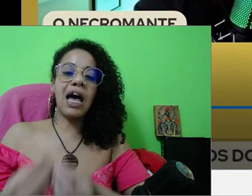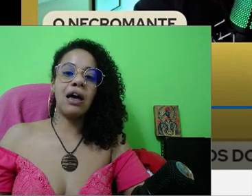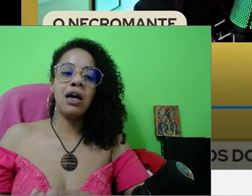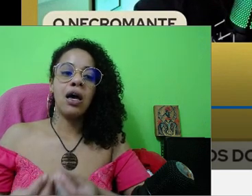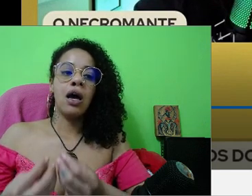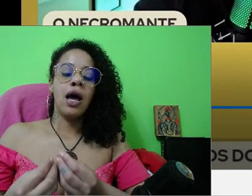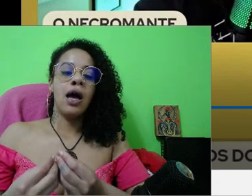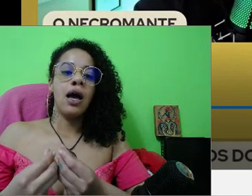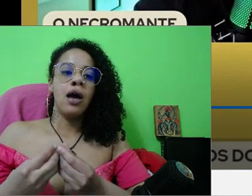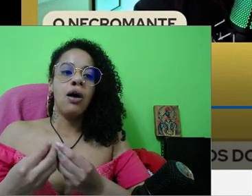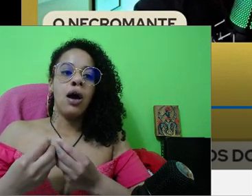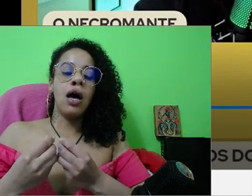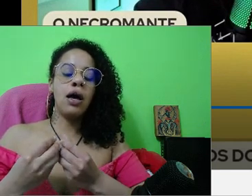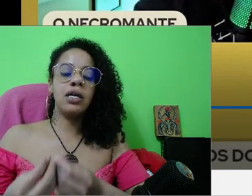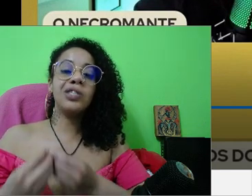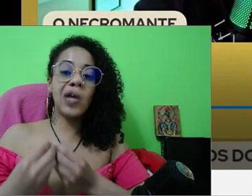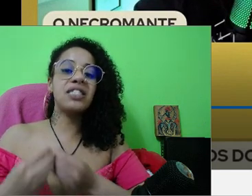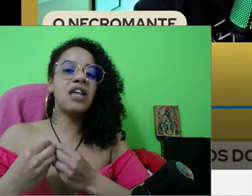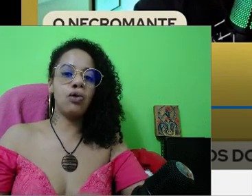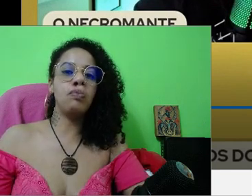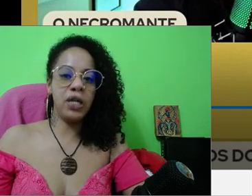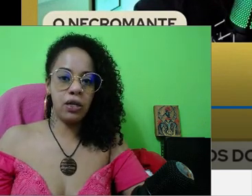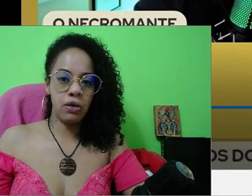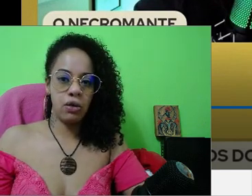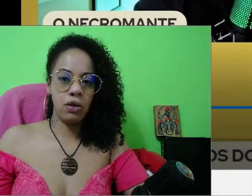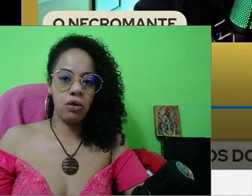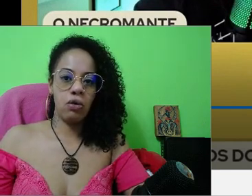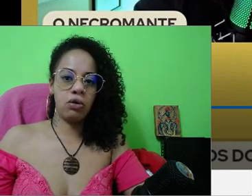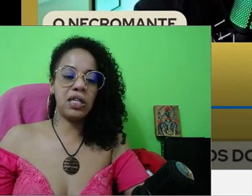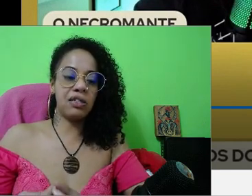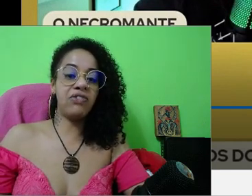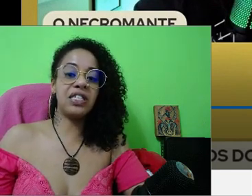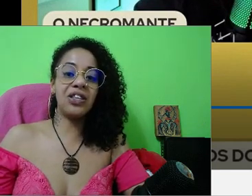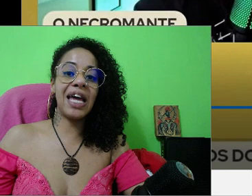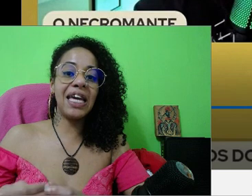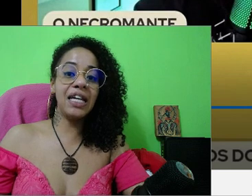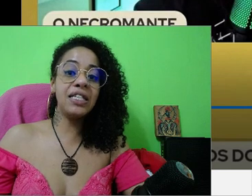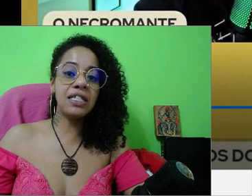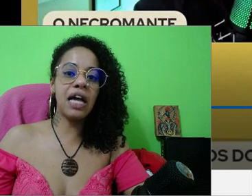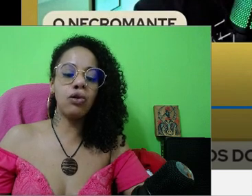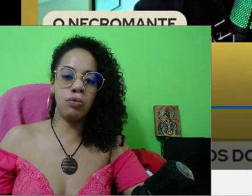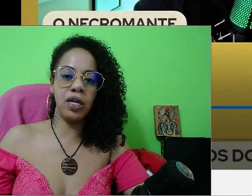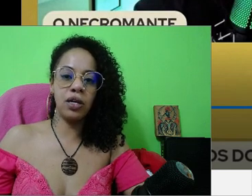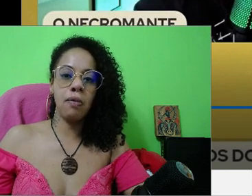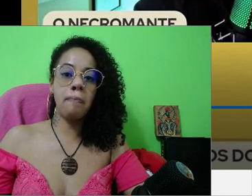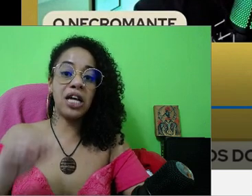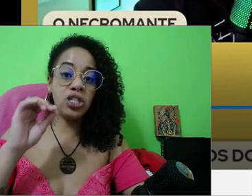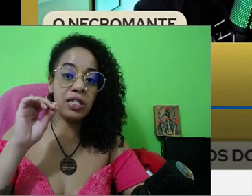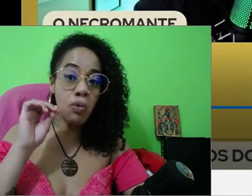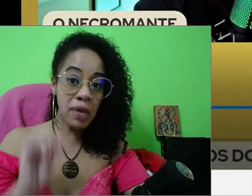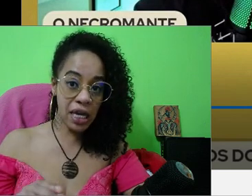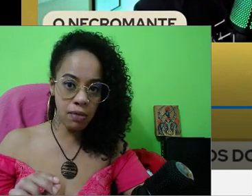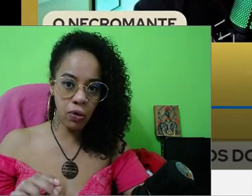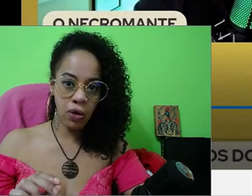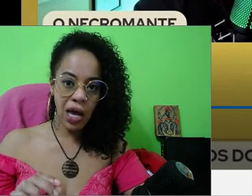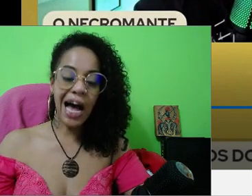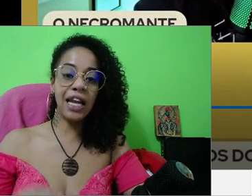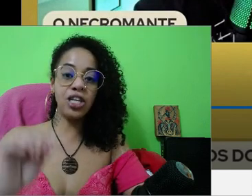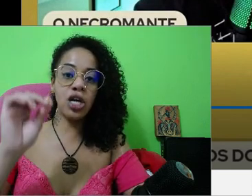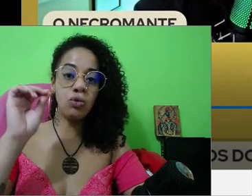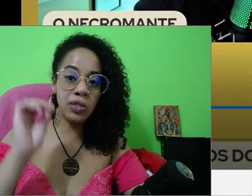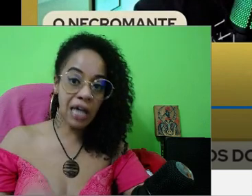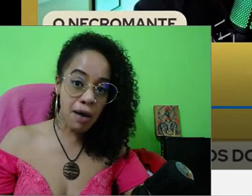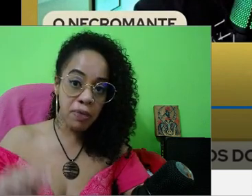isso dá e sem insalubre vocês estão fazendo é insalubre para dizer o mínimo